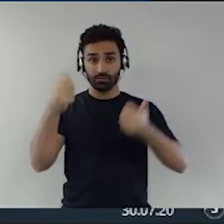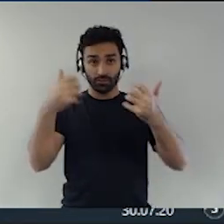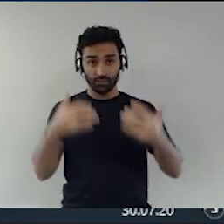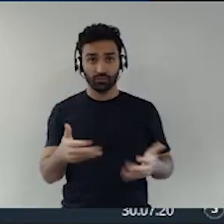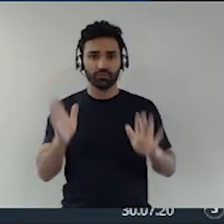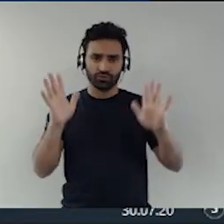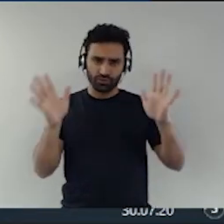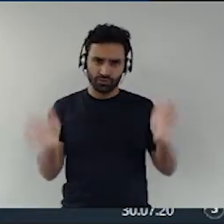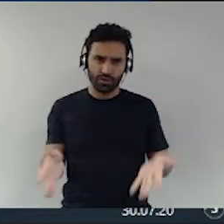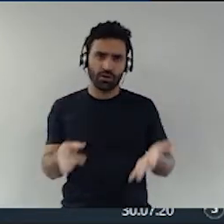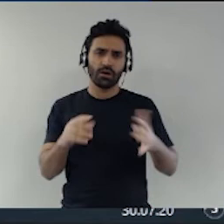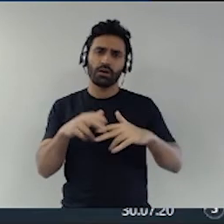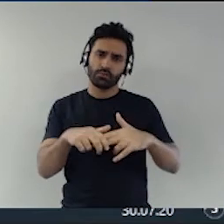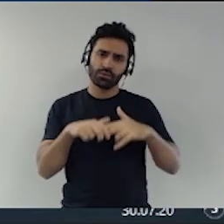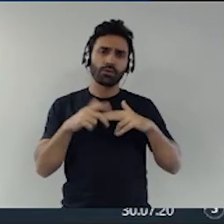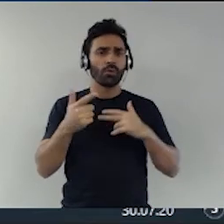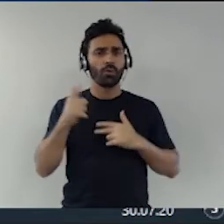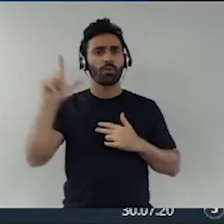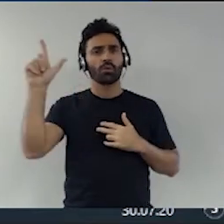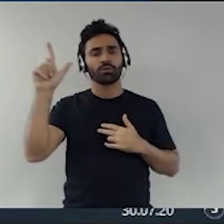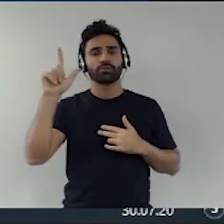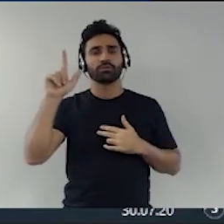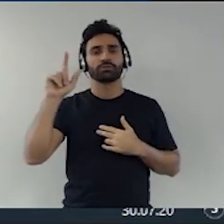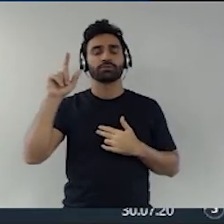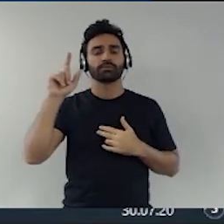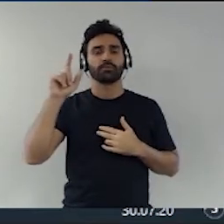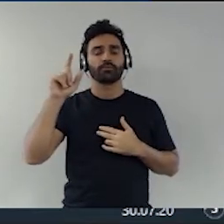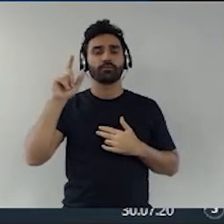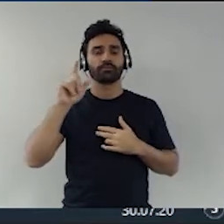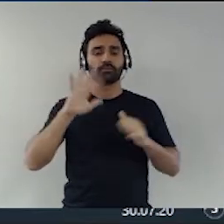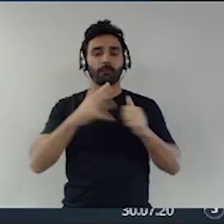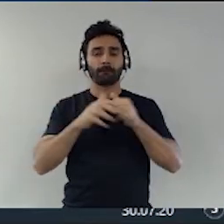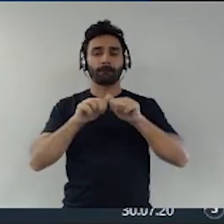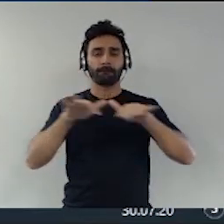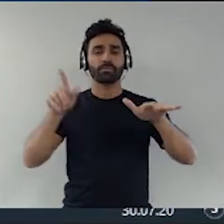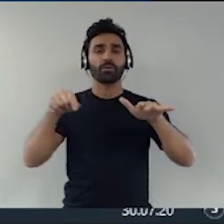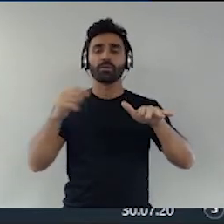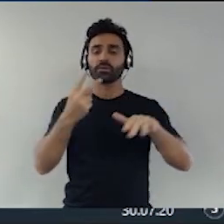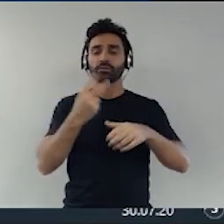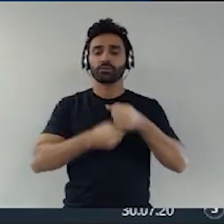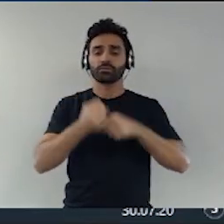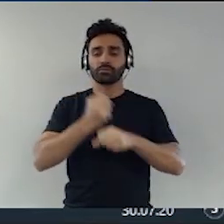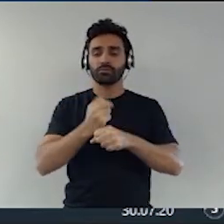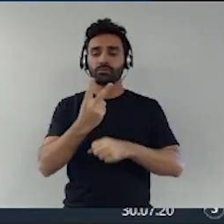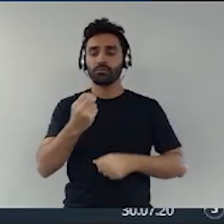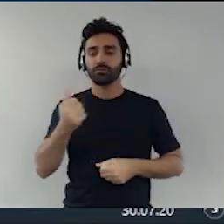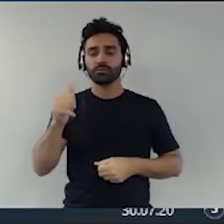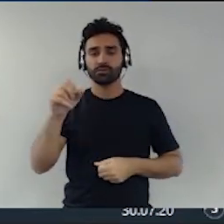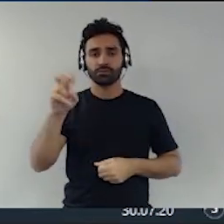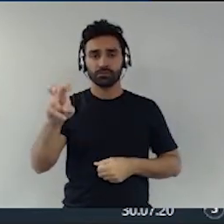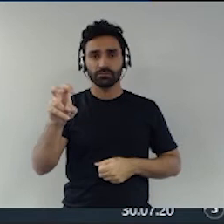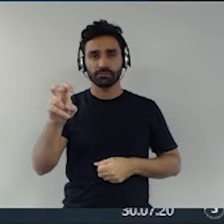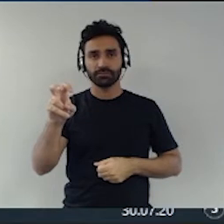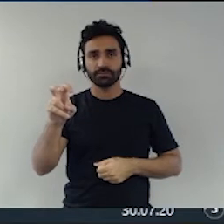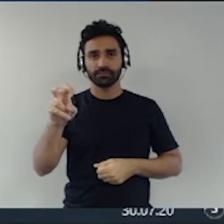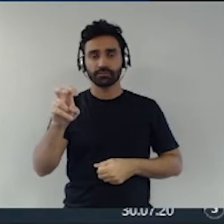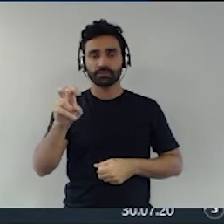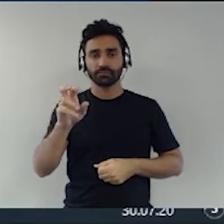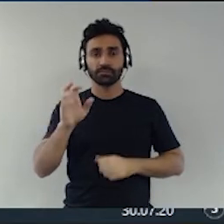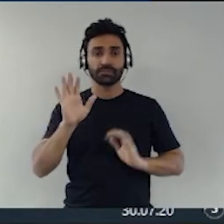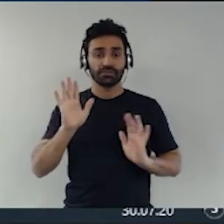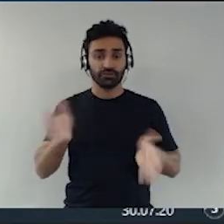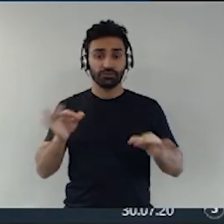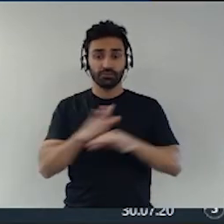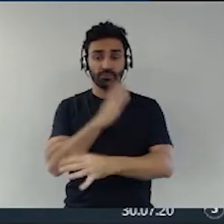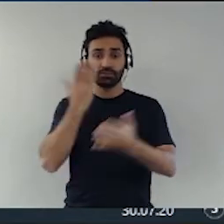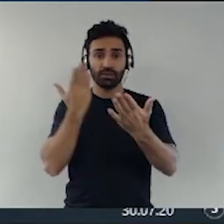outras pandemias severas que ocorreram na década passada, em 2005. E, no nosso caso, ele foi